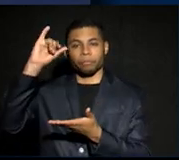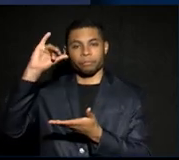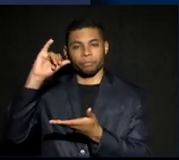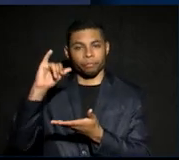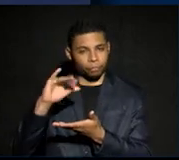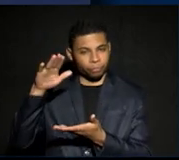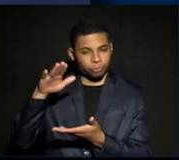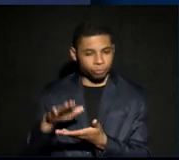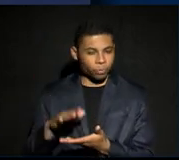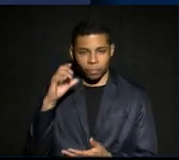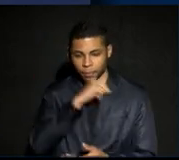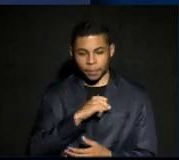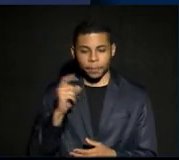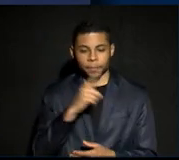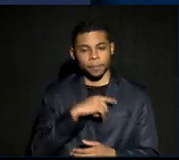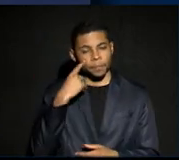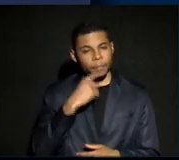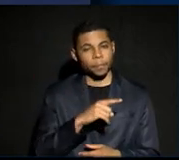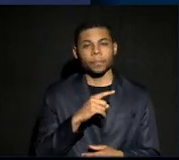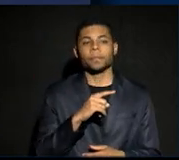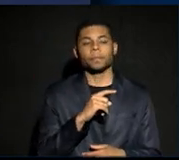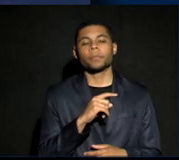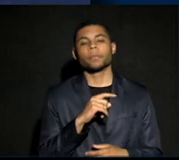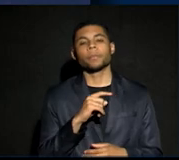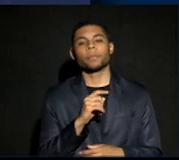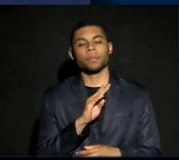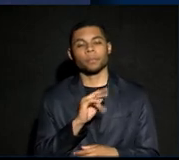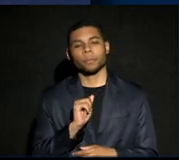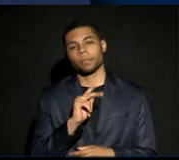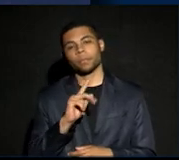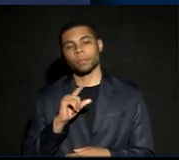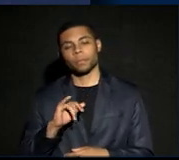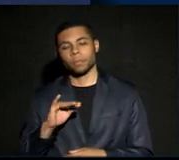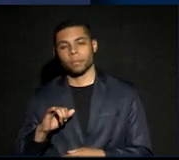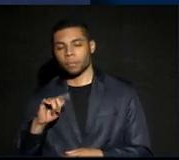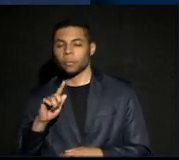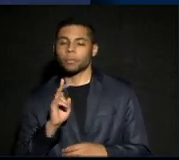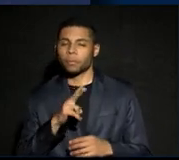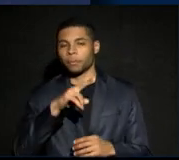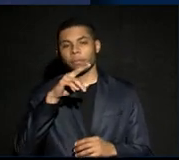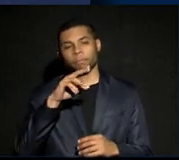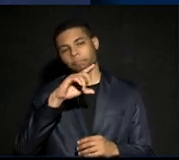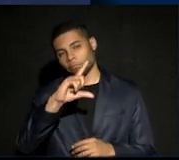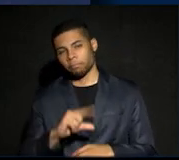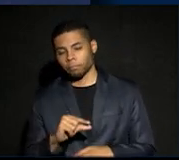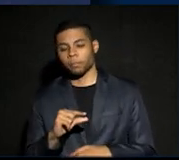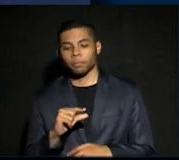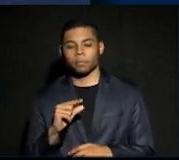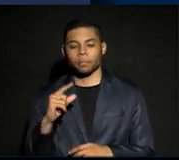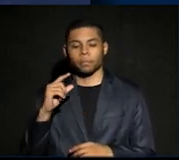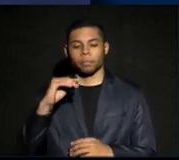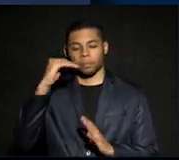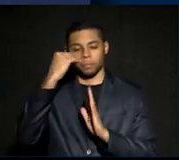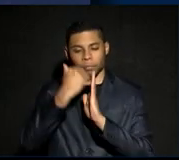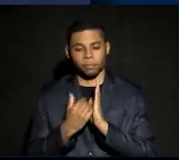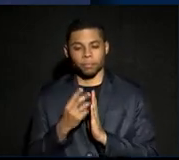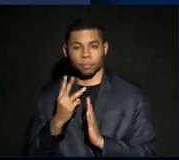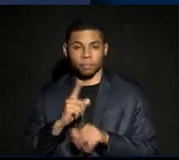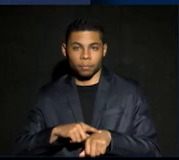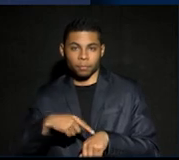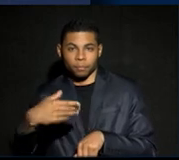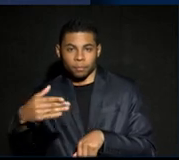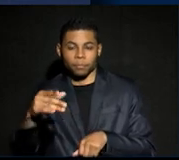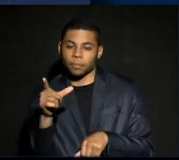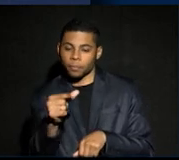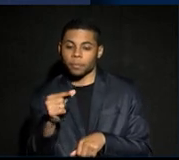vai caminhar, a gente olha os break-even inflations, e ele converge para baixo de 3 num horizonte muito curto.